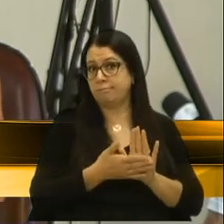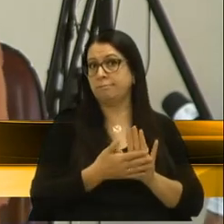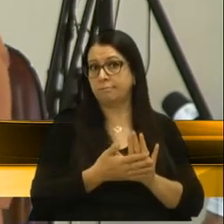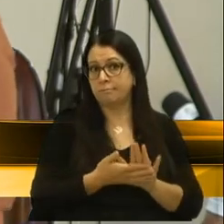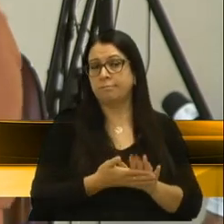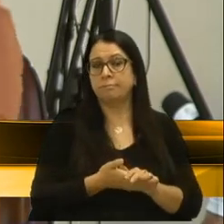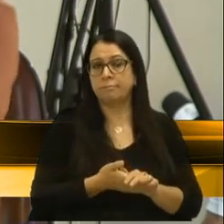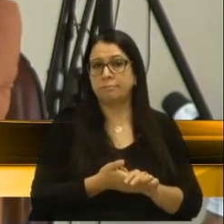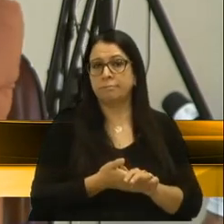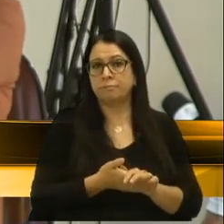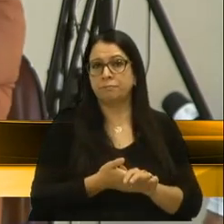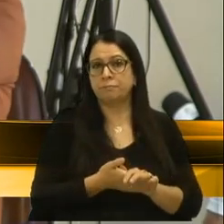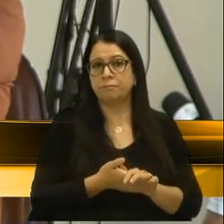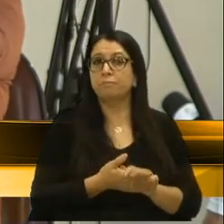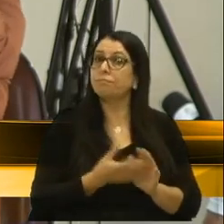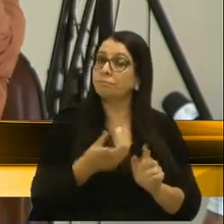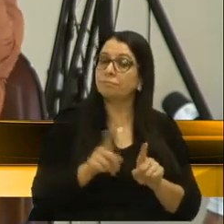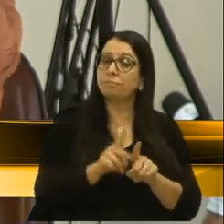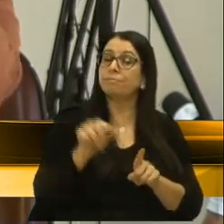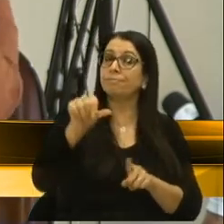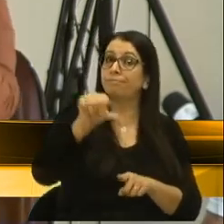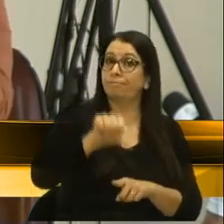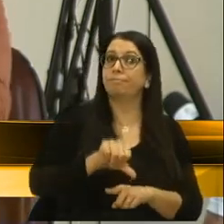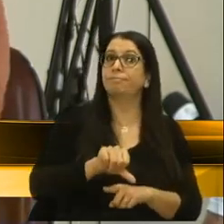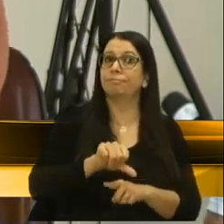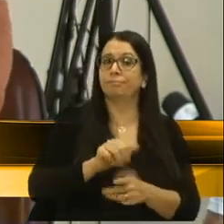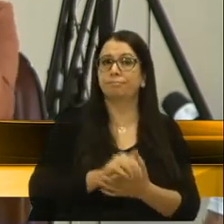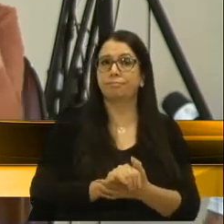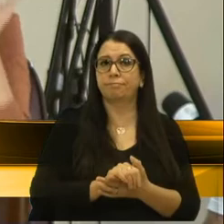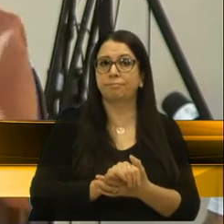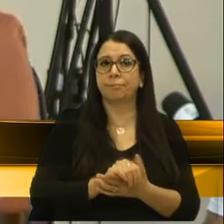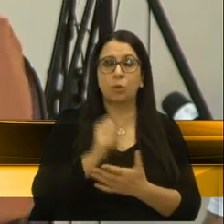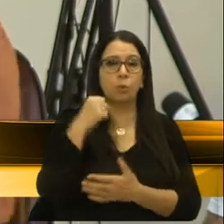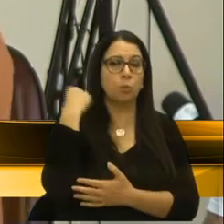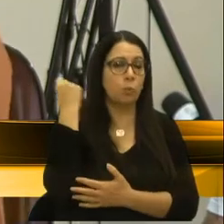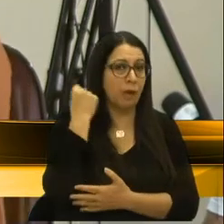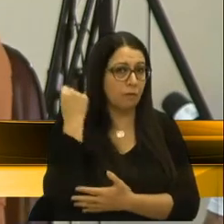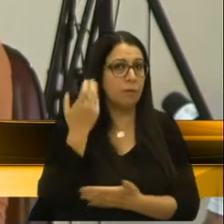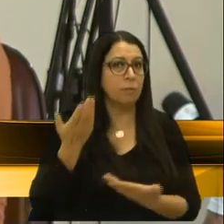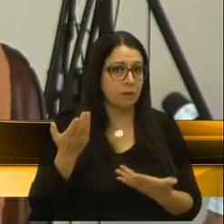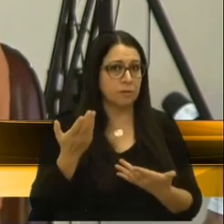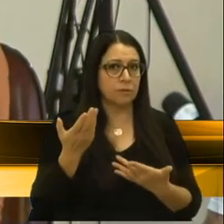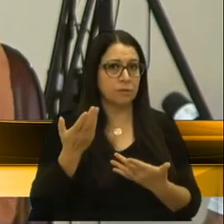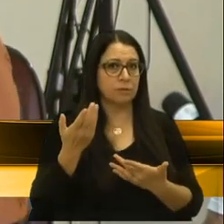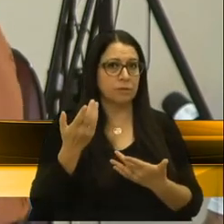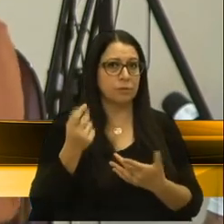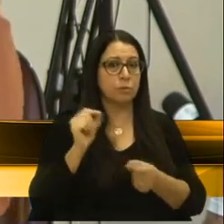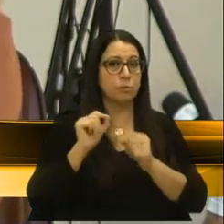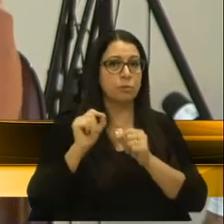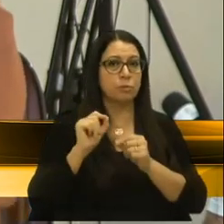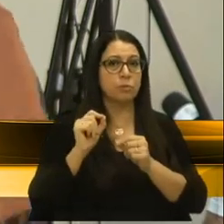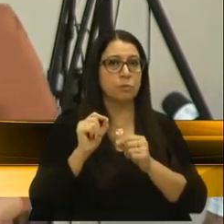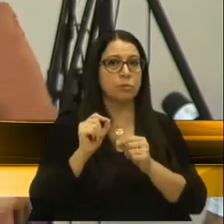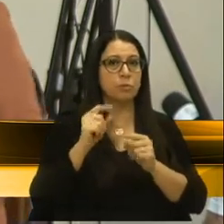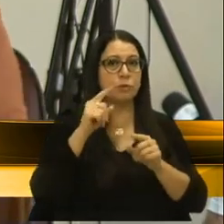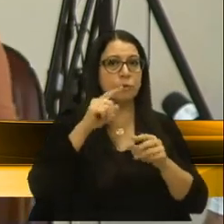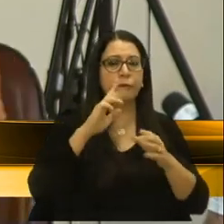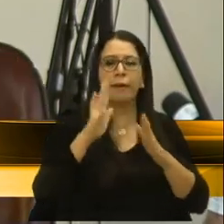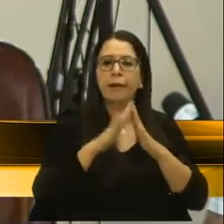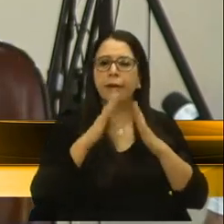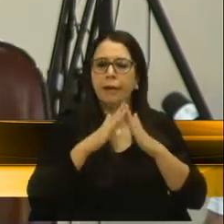ela piora com o agravamento, né, em relação à situação do isolamento